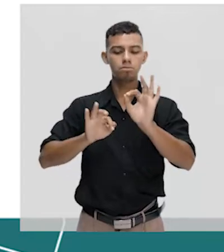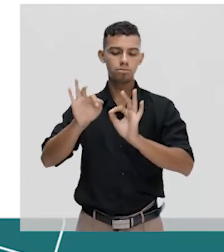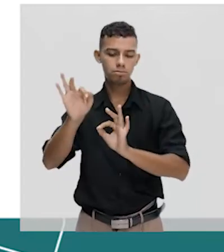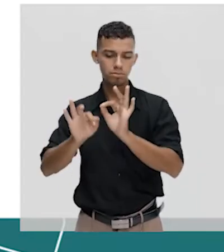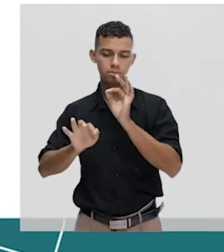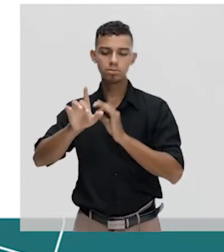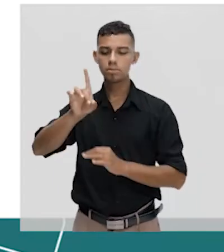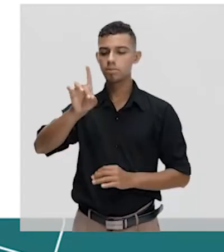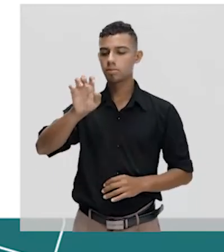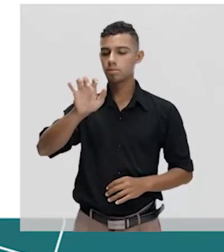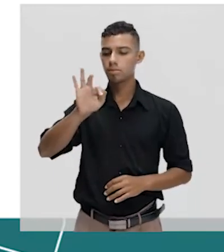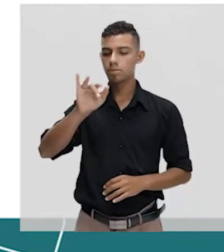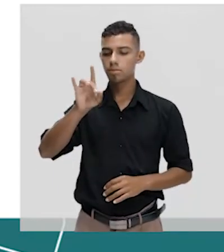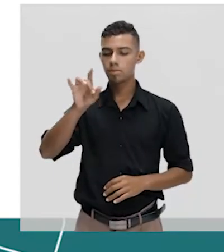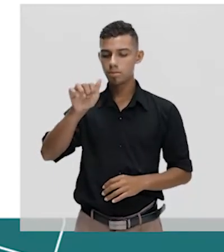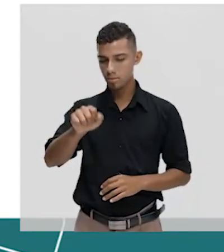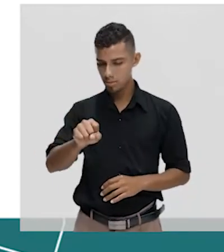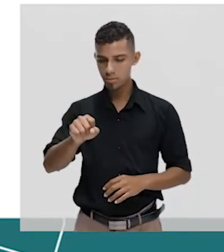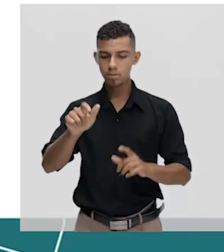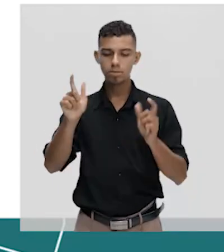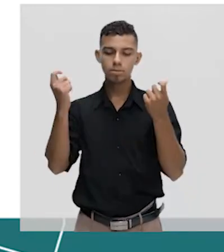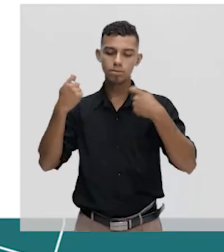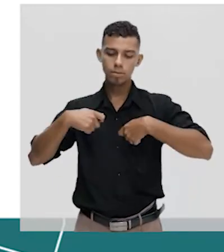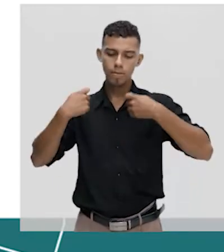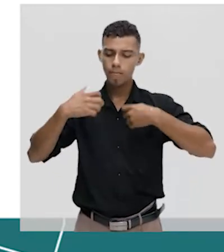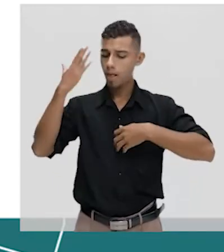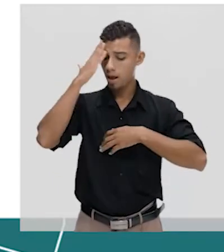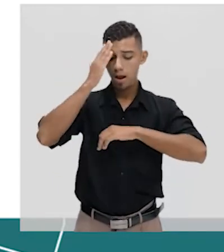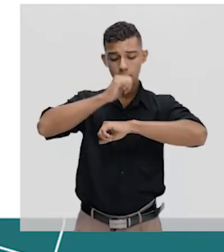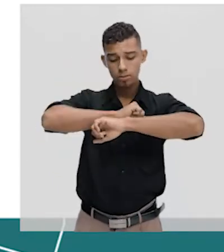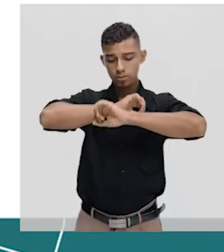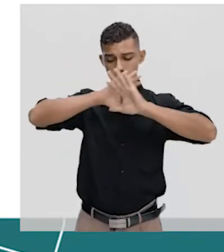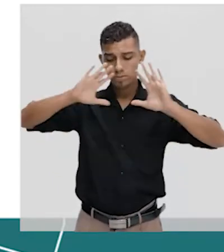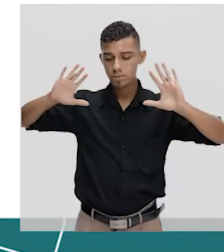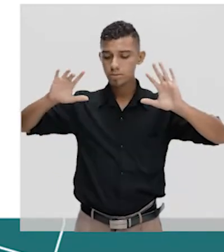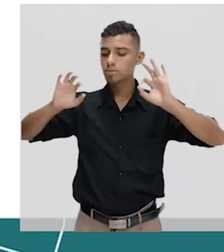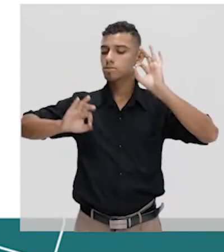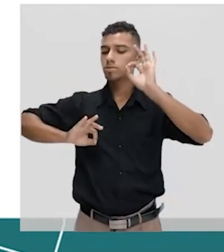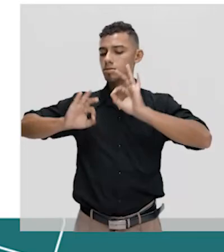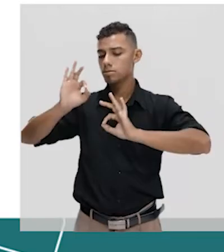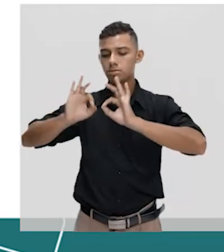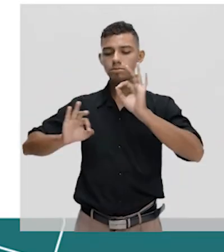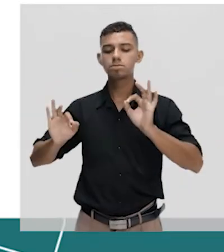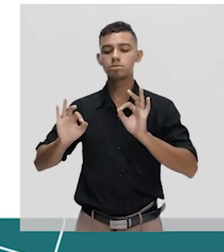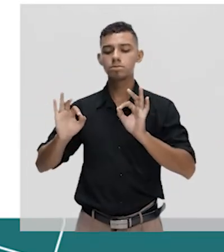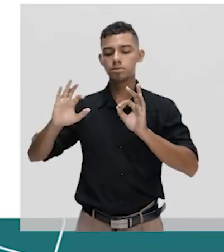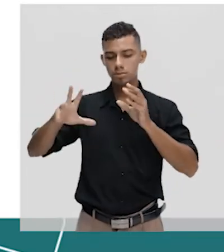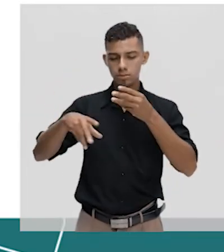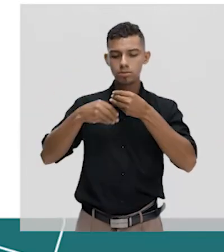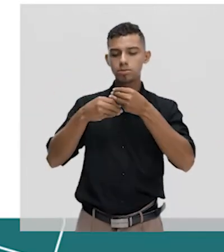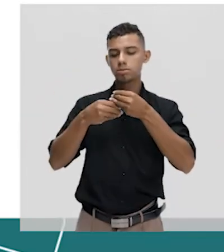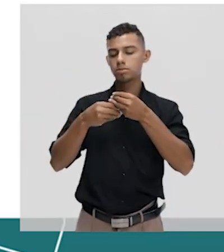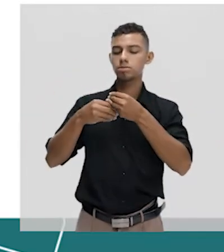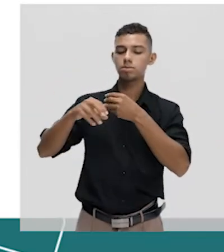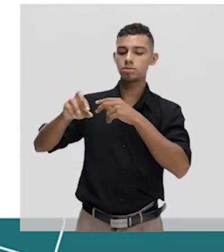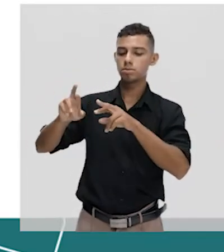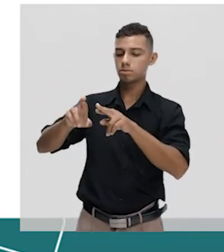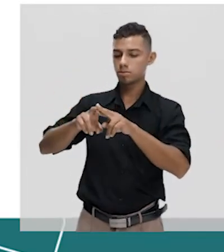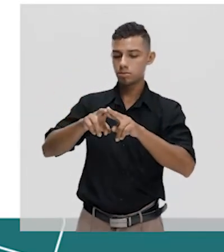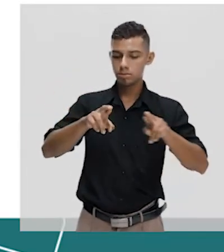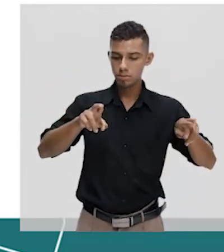definidas. Devemos entender que o somatório das massas dos produtos dos reagentes vai